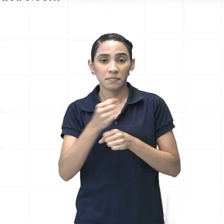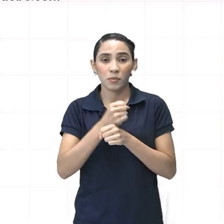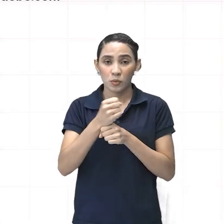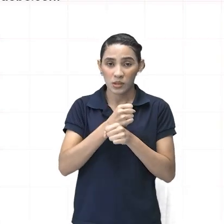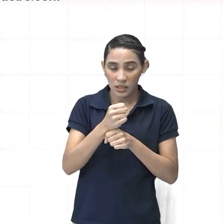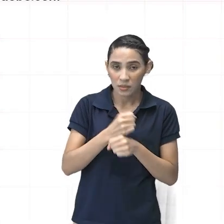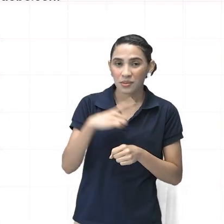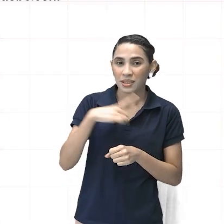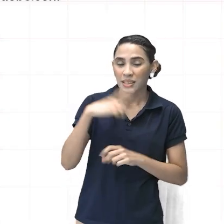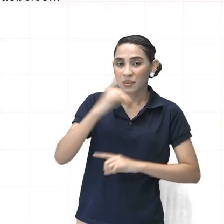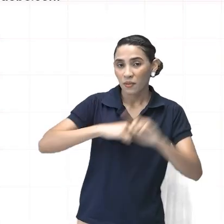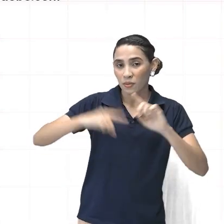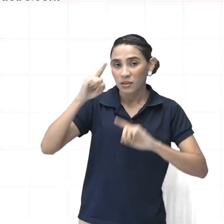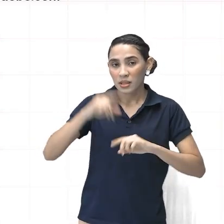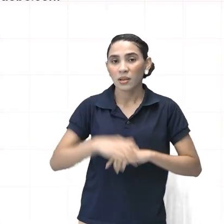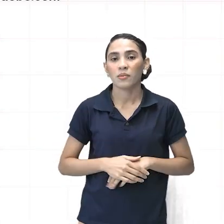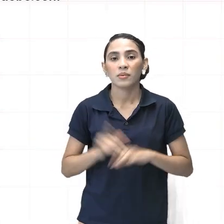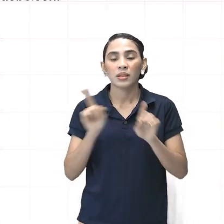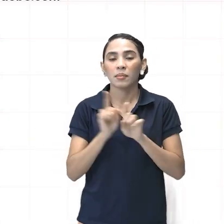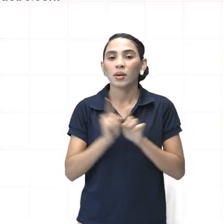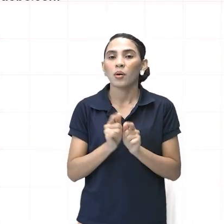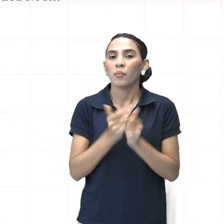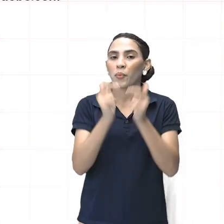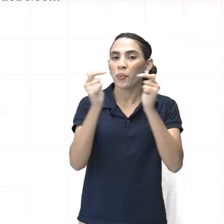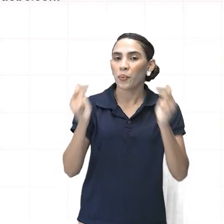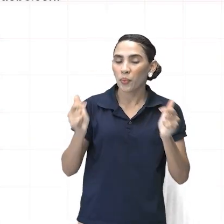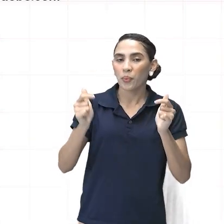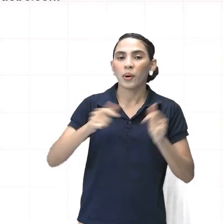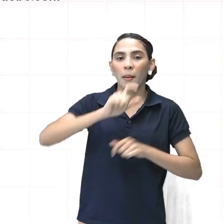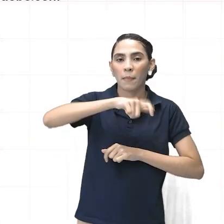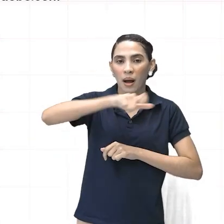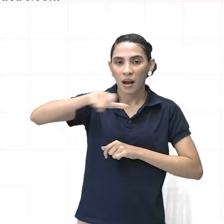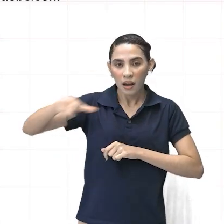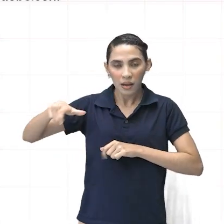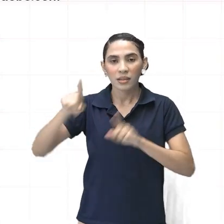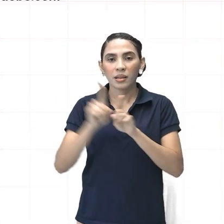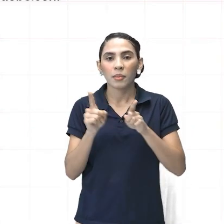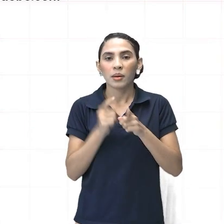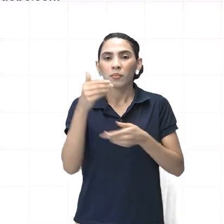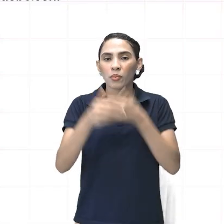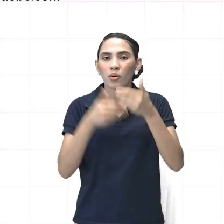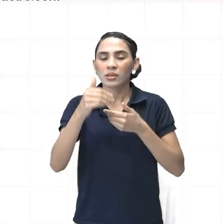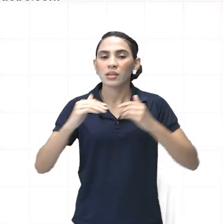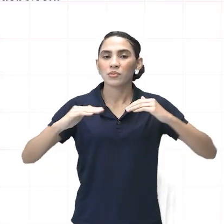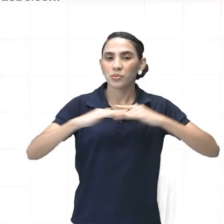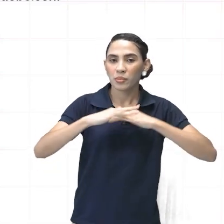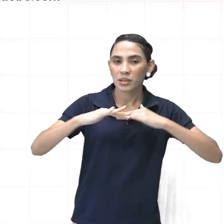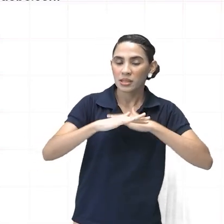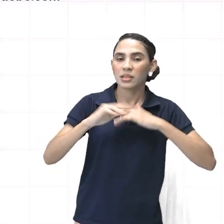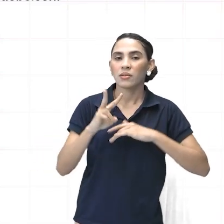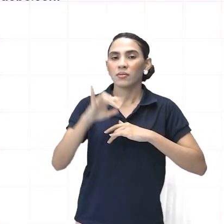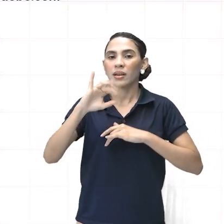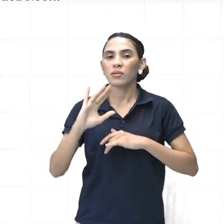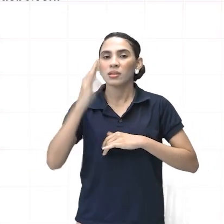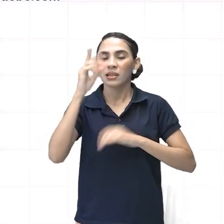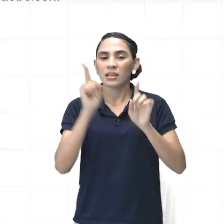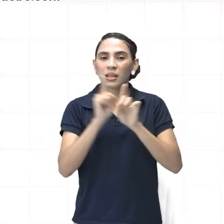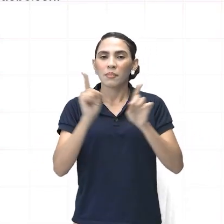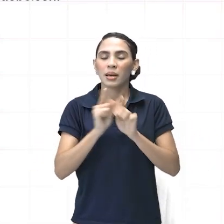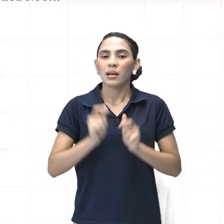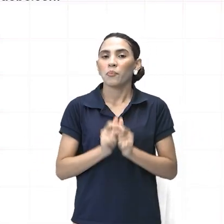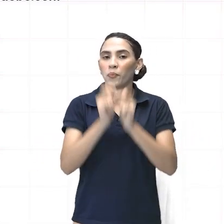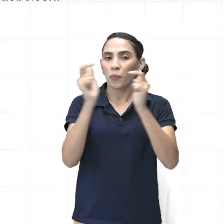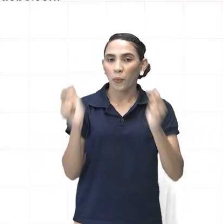né, tendo essa evolução, aumentando a quantidade de habitantes, processo de urbanização ocorrendo aí em